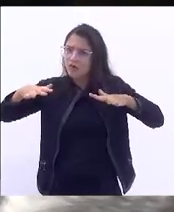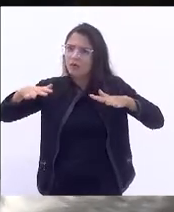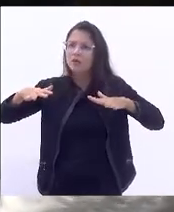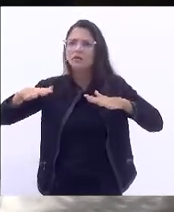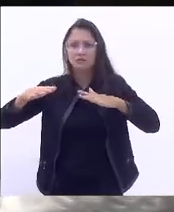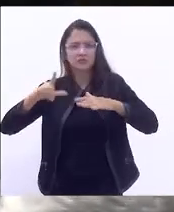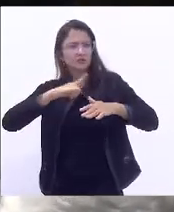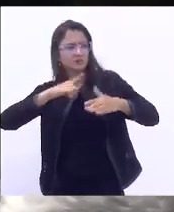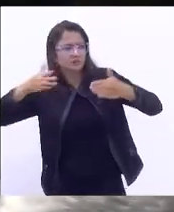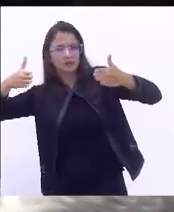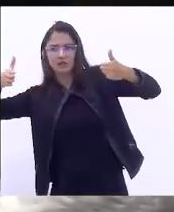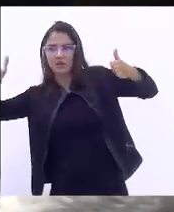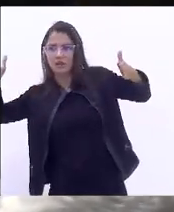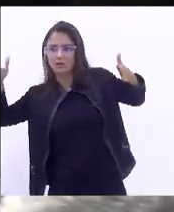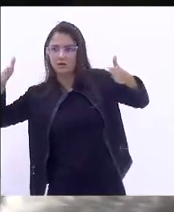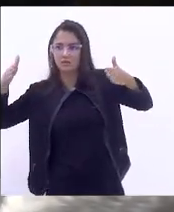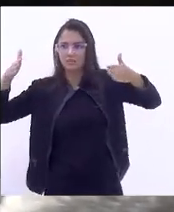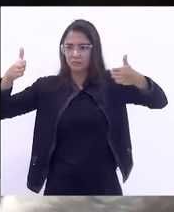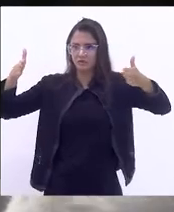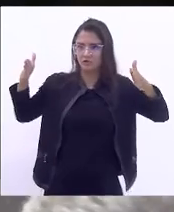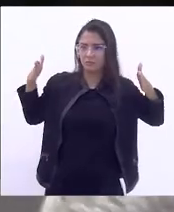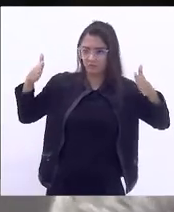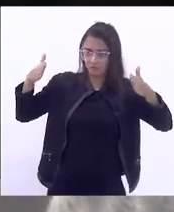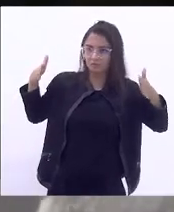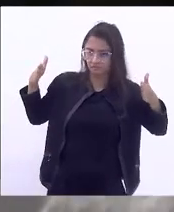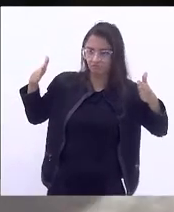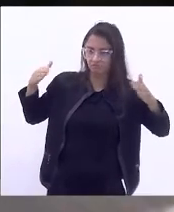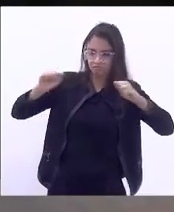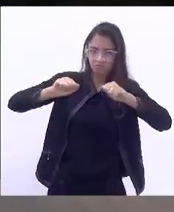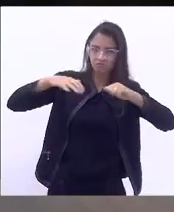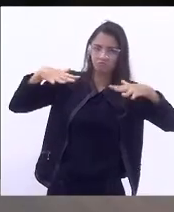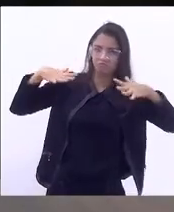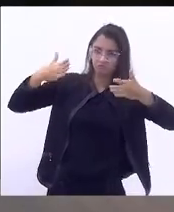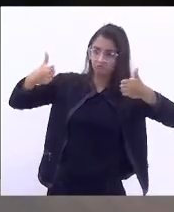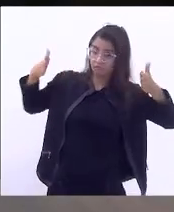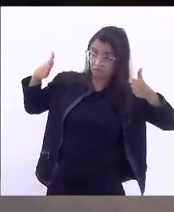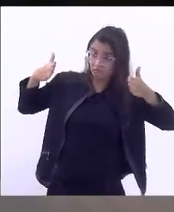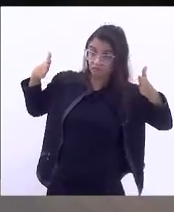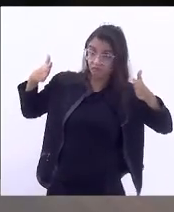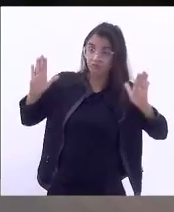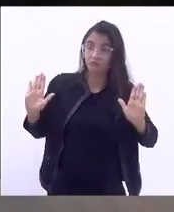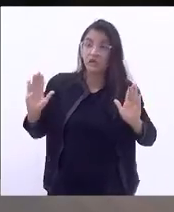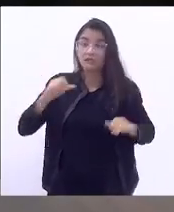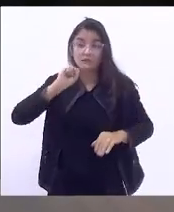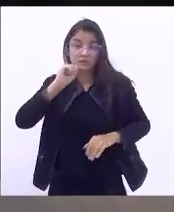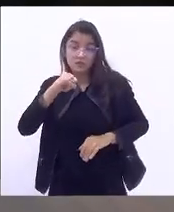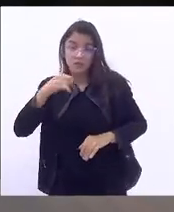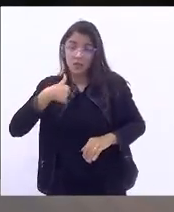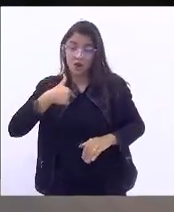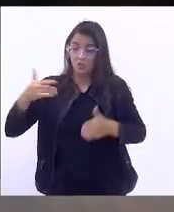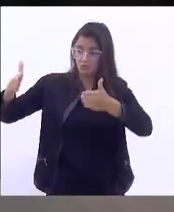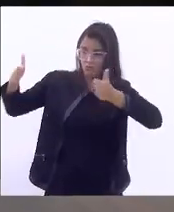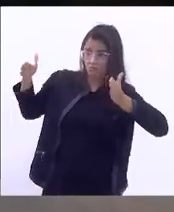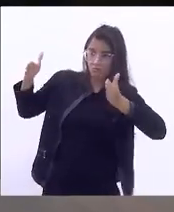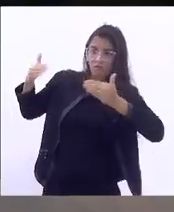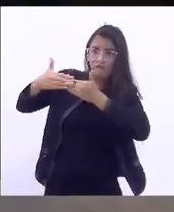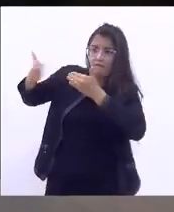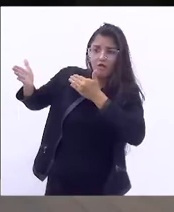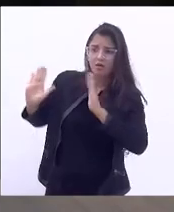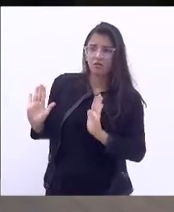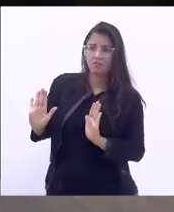das galerias laterais. Se a gente está nas galerias laterais, a gente não está no plenário. E no Congresso